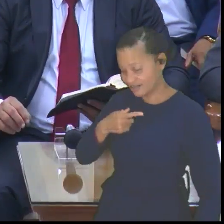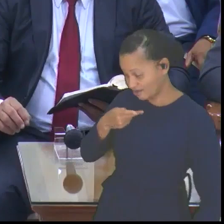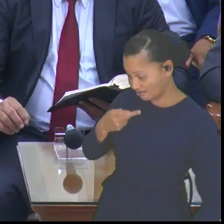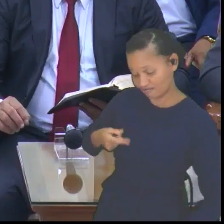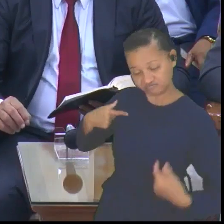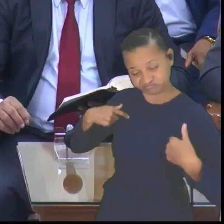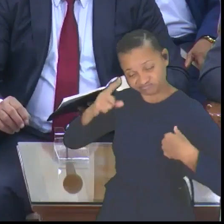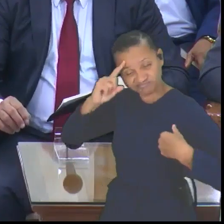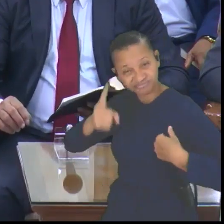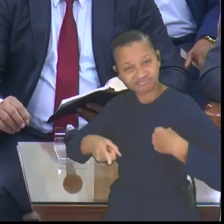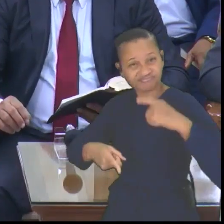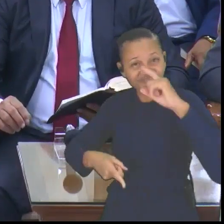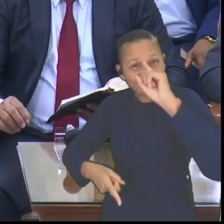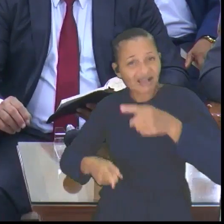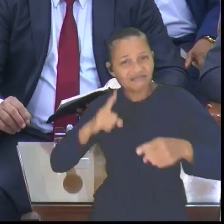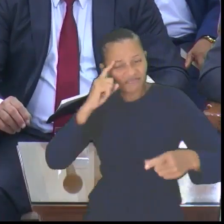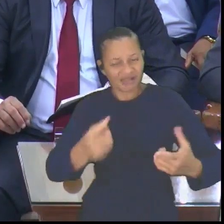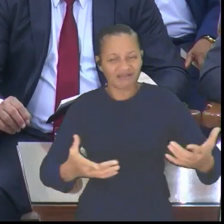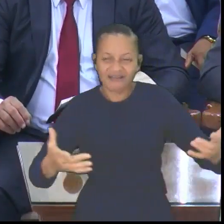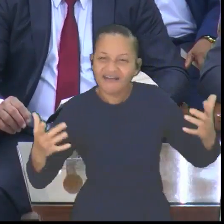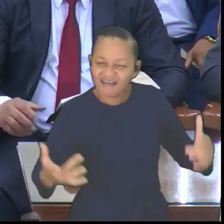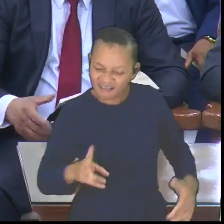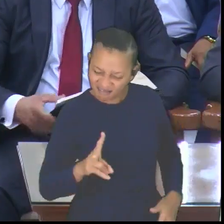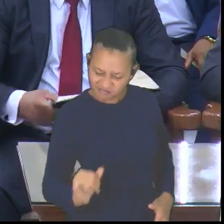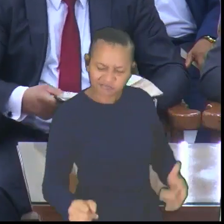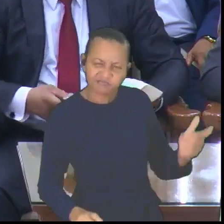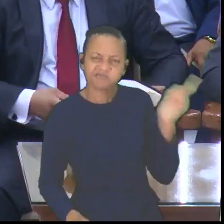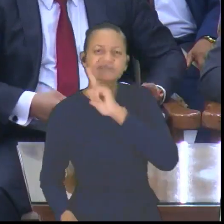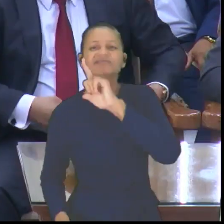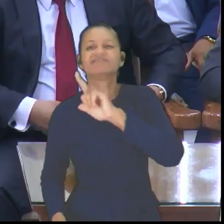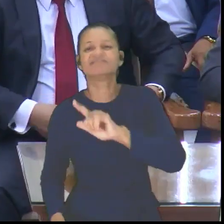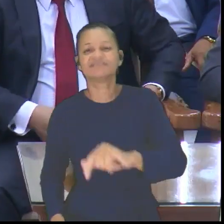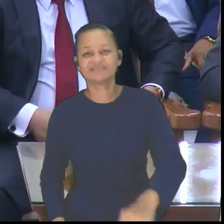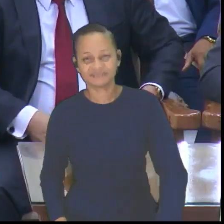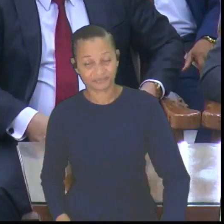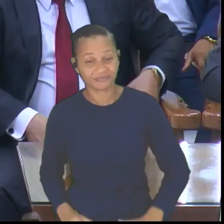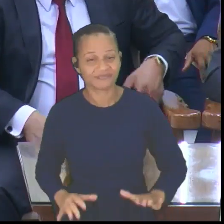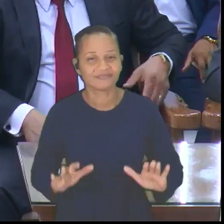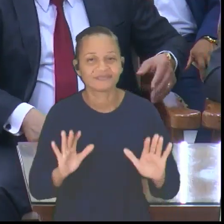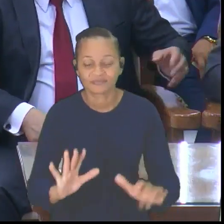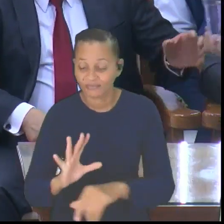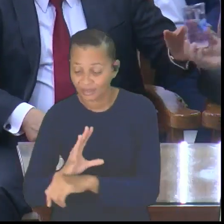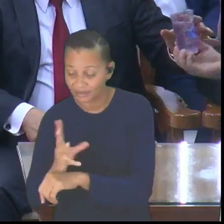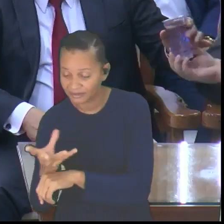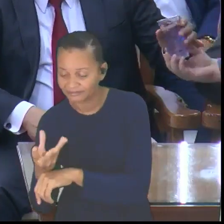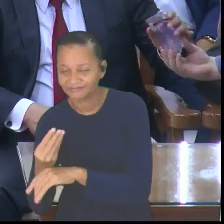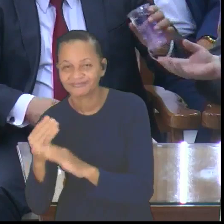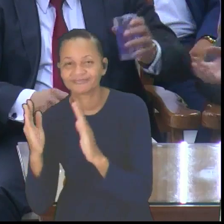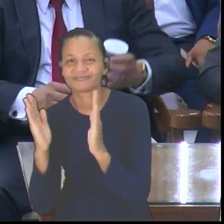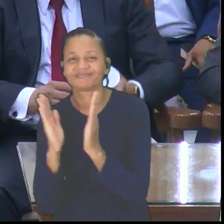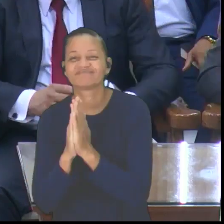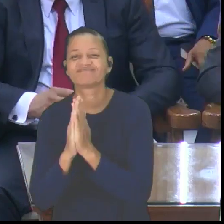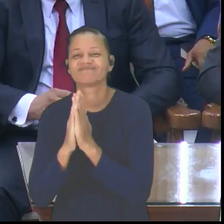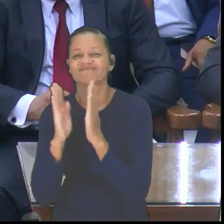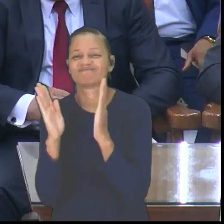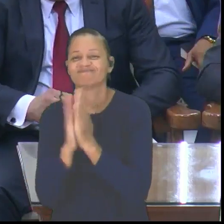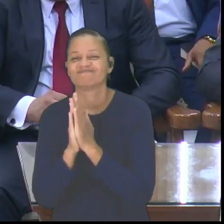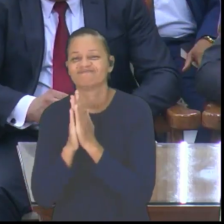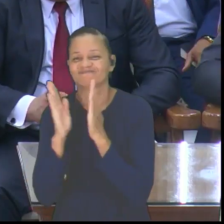coisas. E vai dar certo. Mas a igreja fazia o que, irmãos?